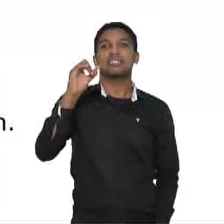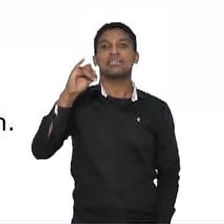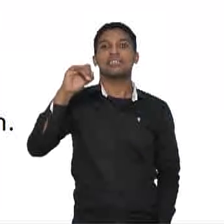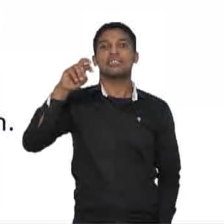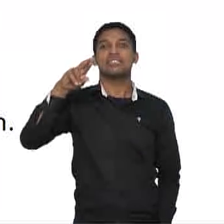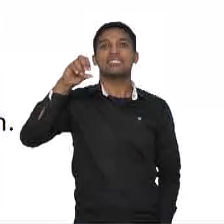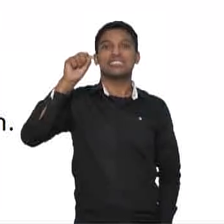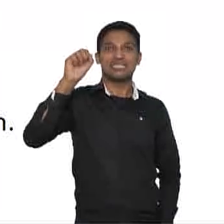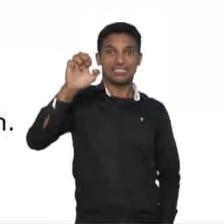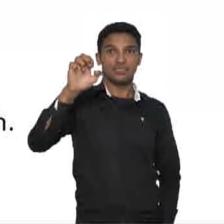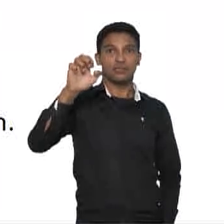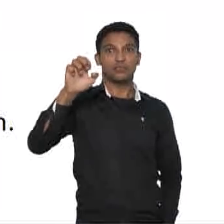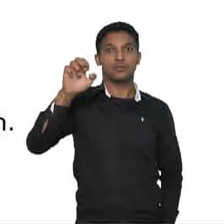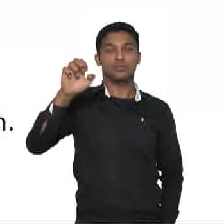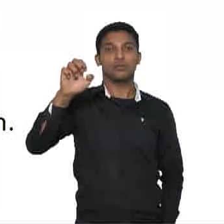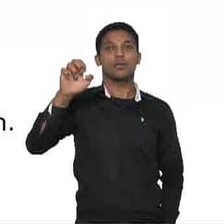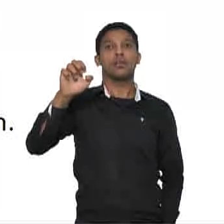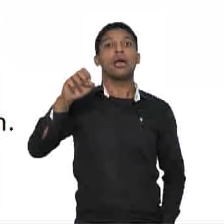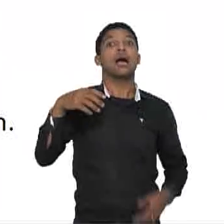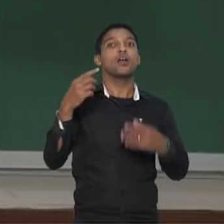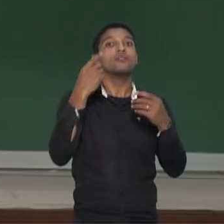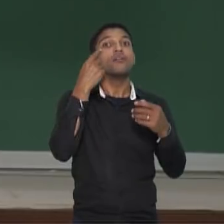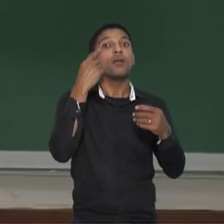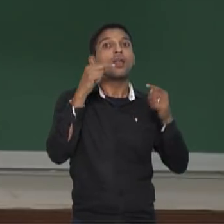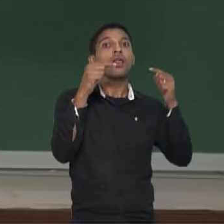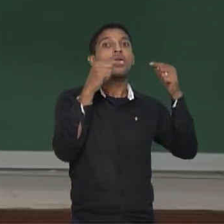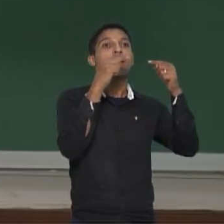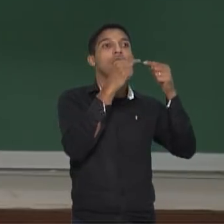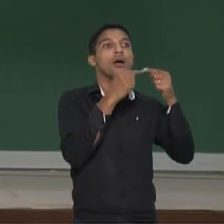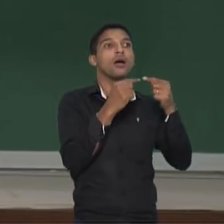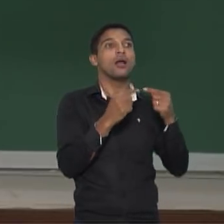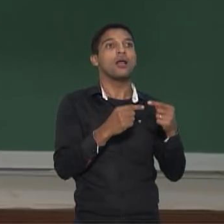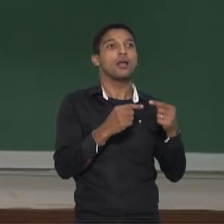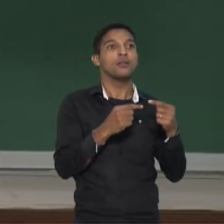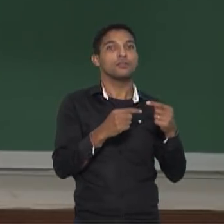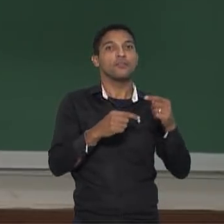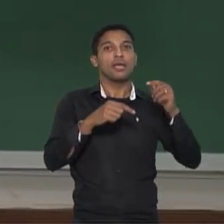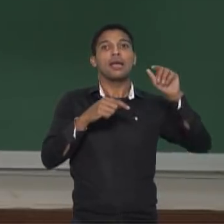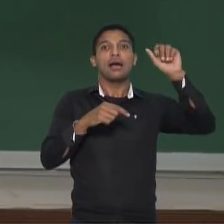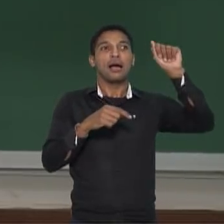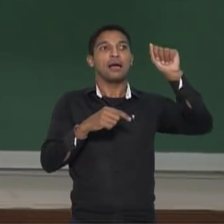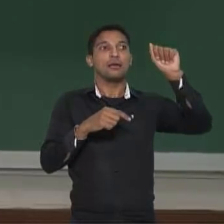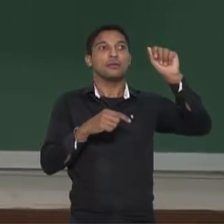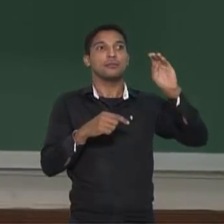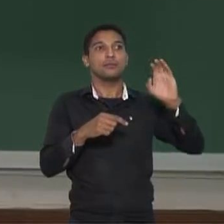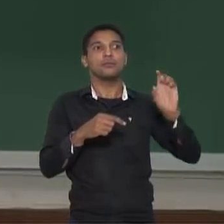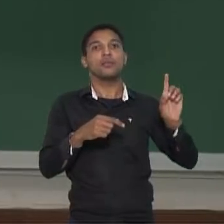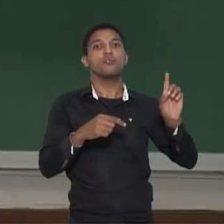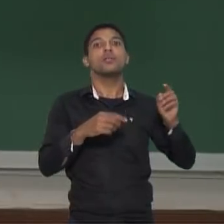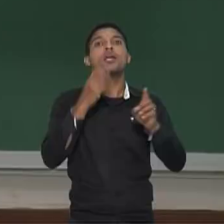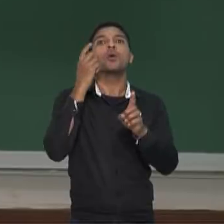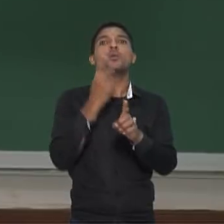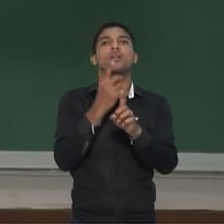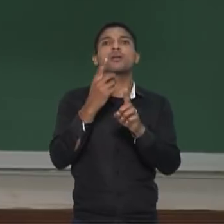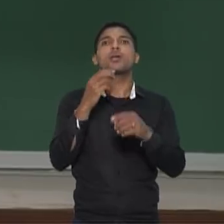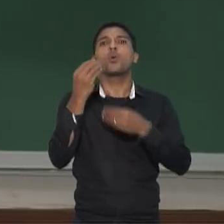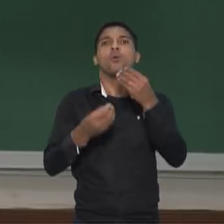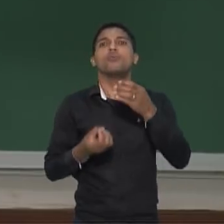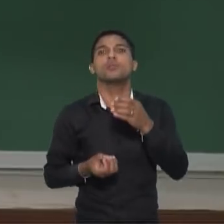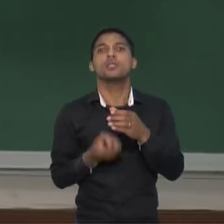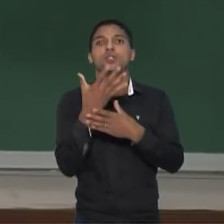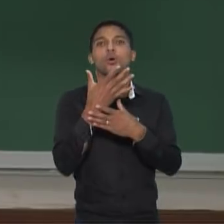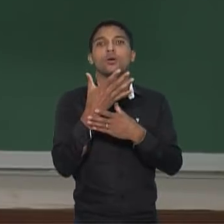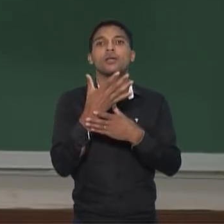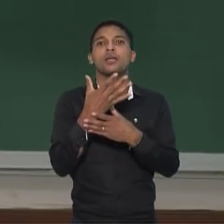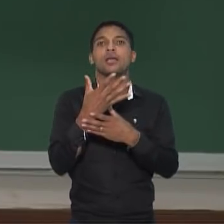associadas, entre outros fatores, a... Então, leiam aí as alternativas e tentem identificar as origens das